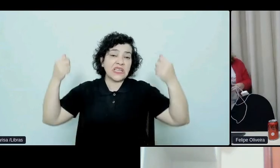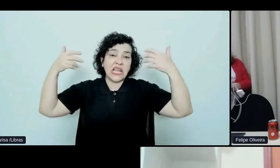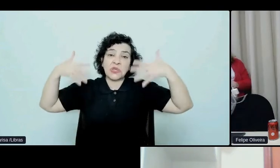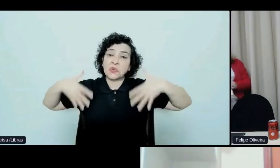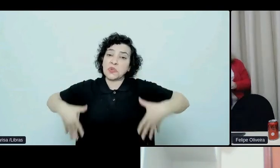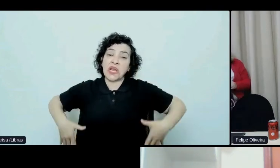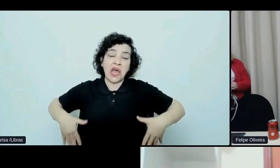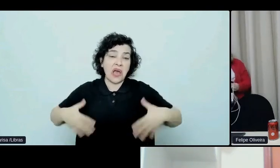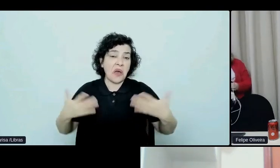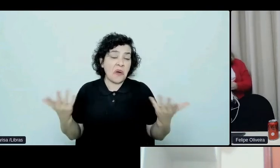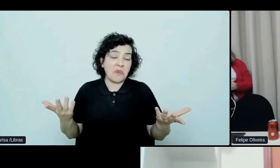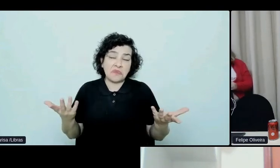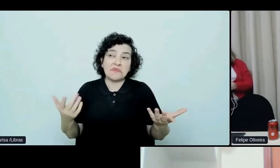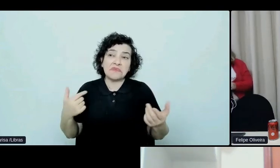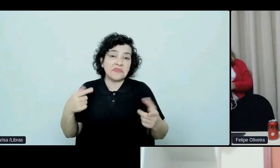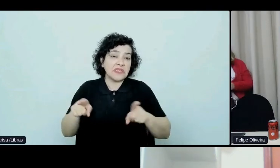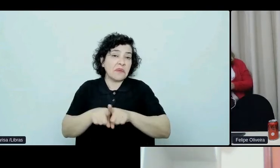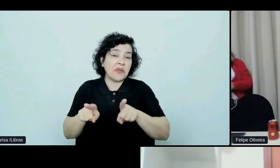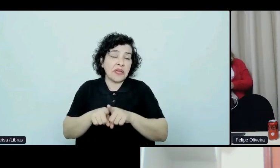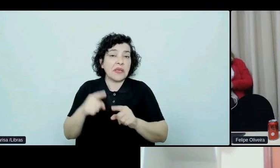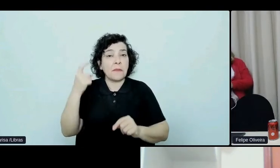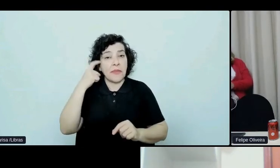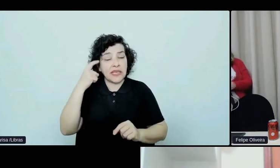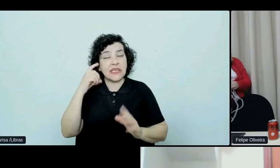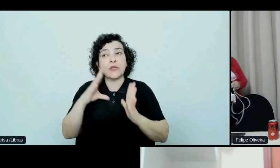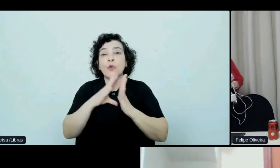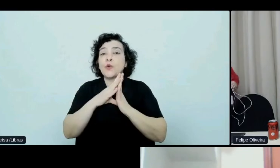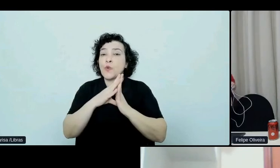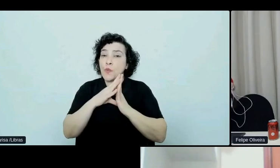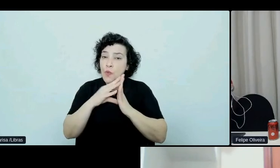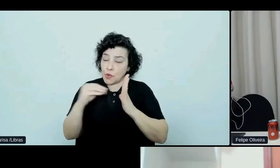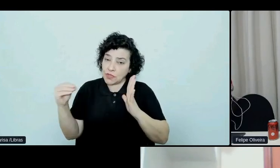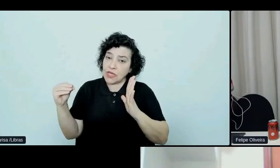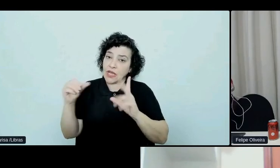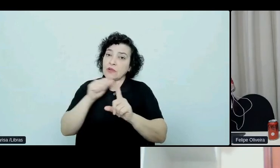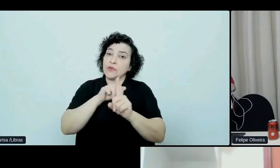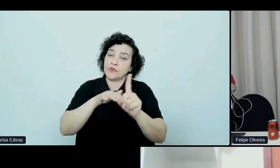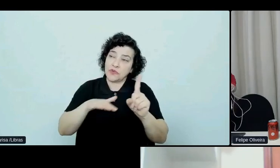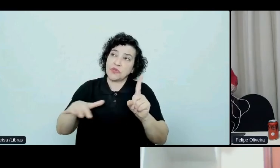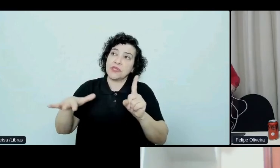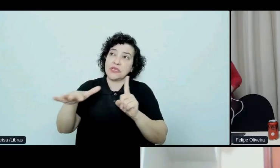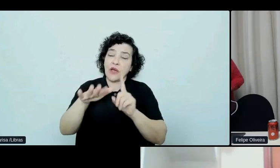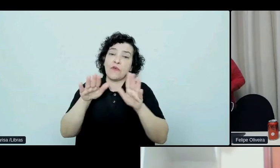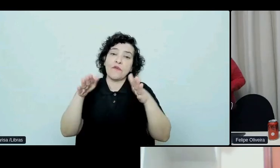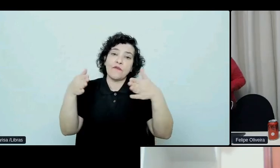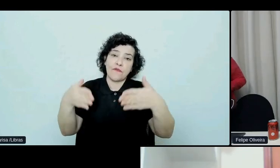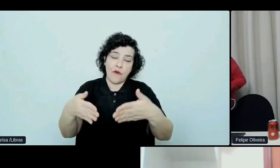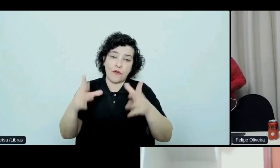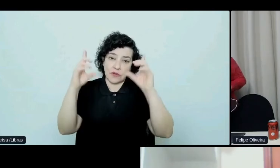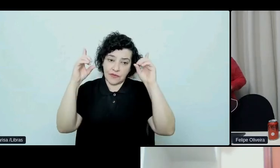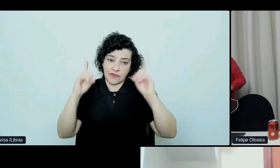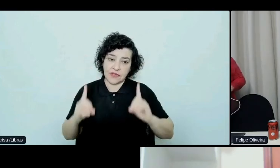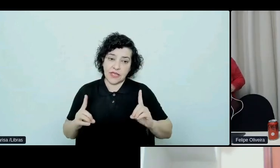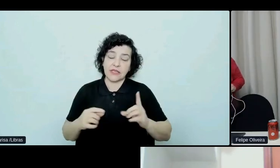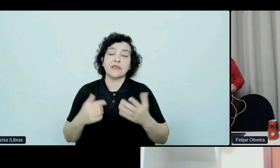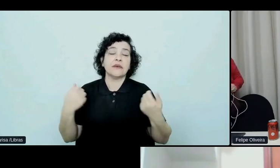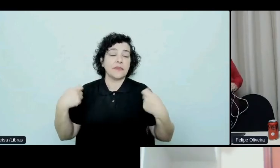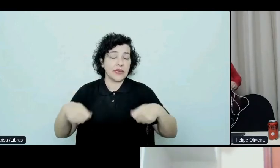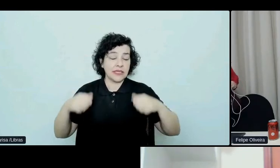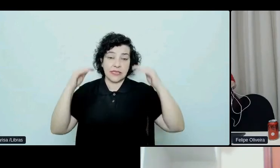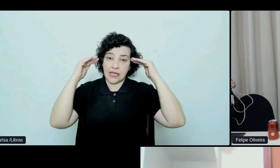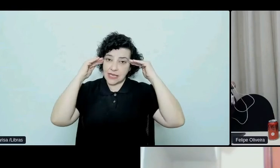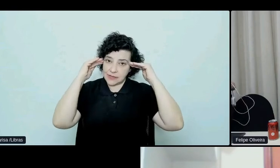bem recebido. Então, esse tipo de situação é ser entendido realmente, então, como uma situação normal e como